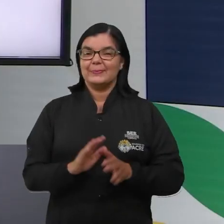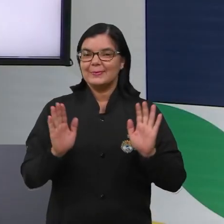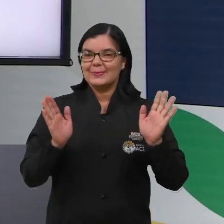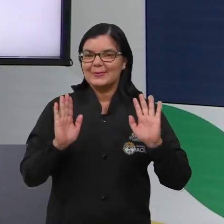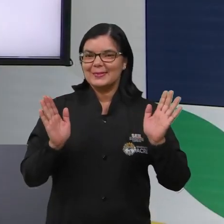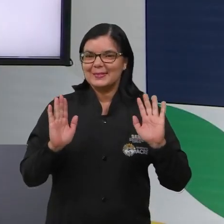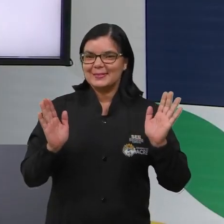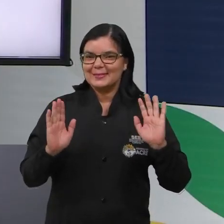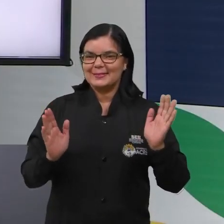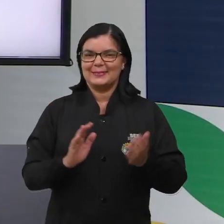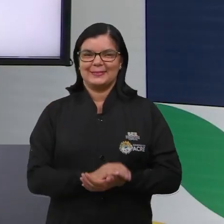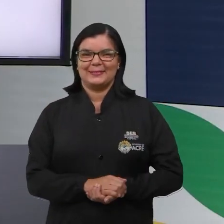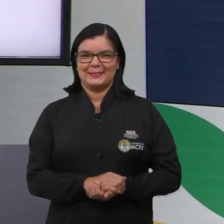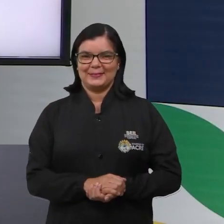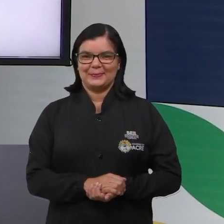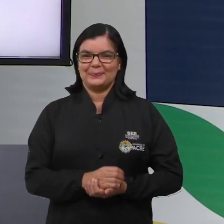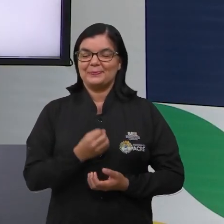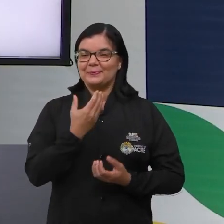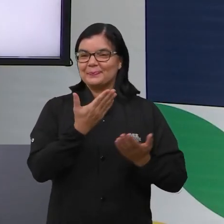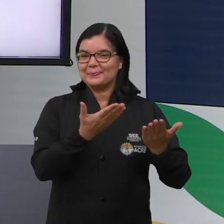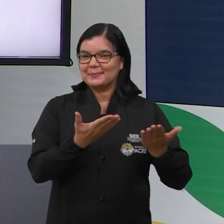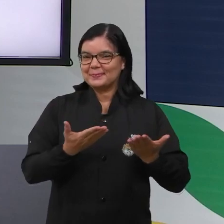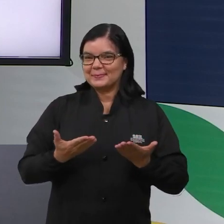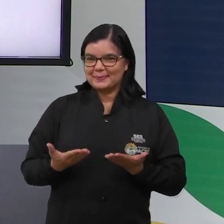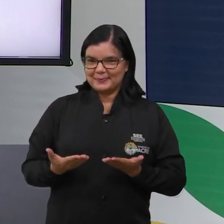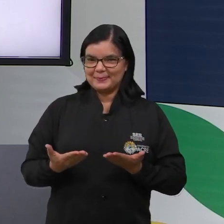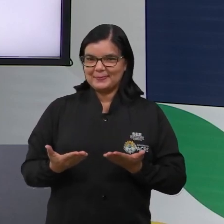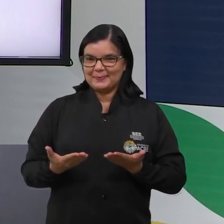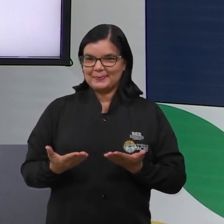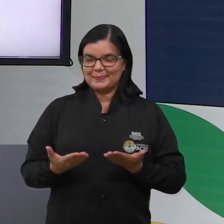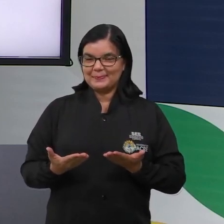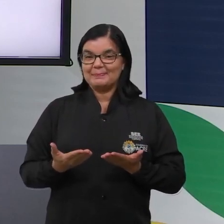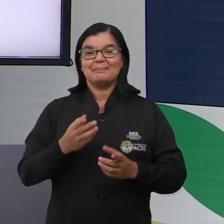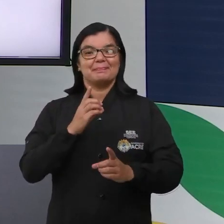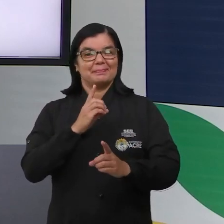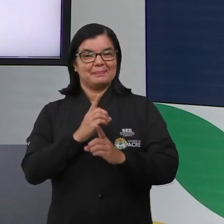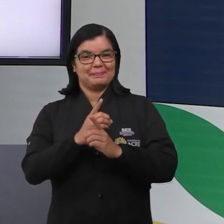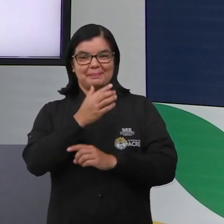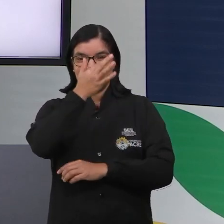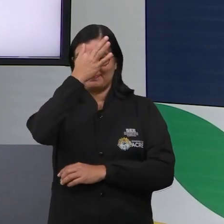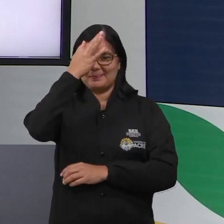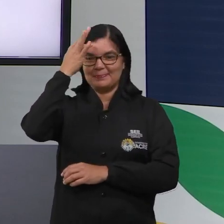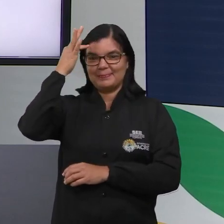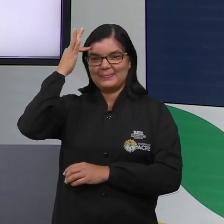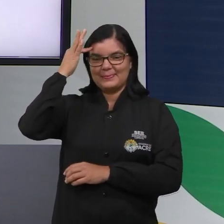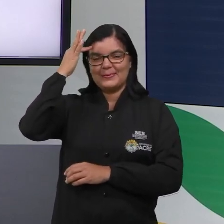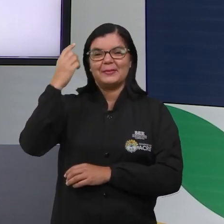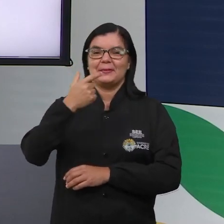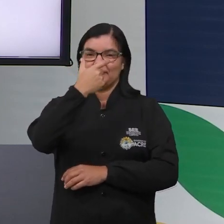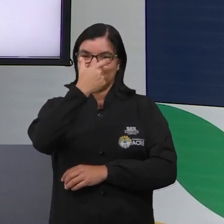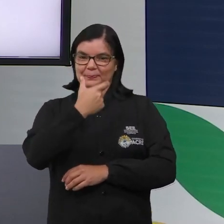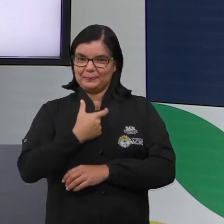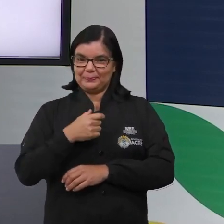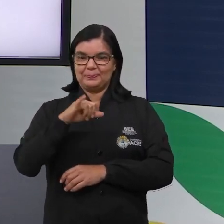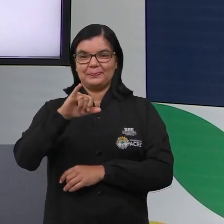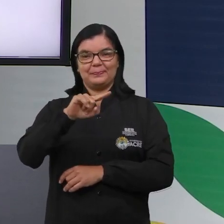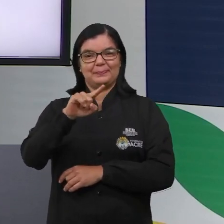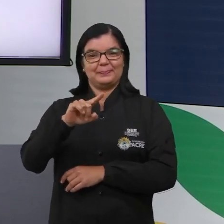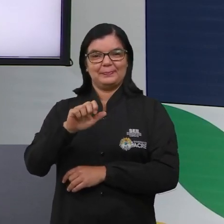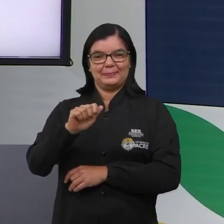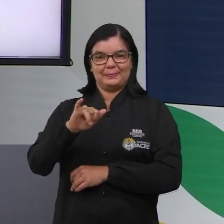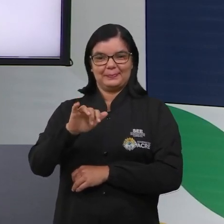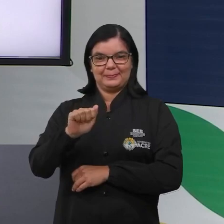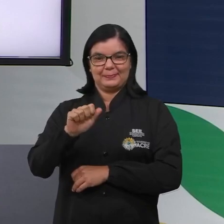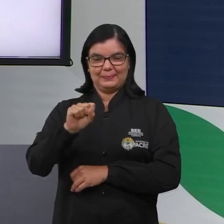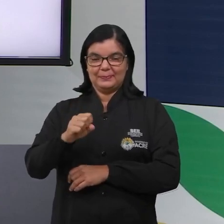Olá, pessoal. Bem-vindos a mais esse encontro de filosofia. Sou o professor Isaías